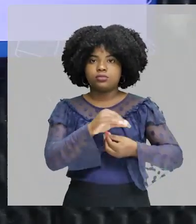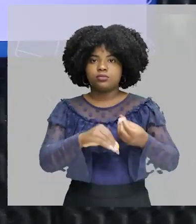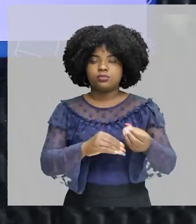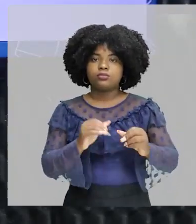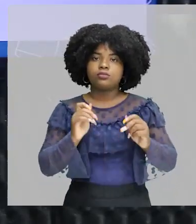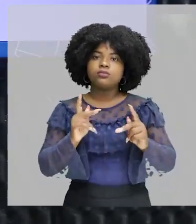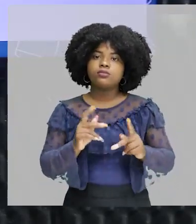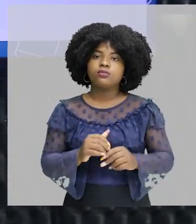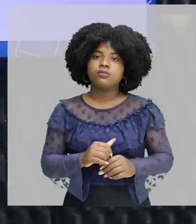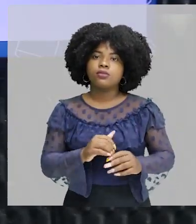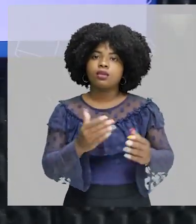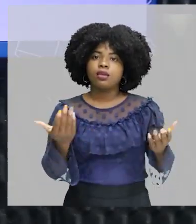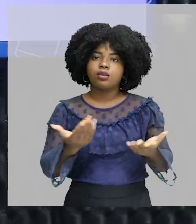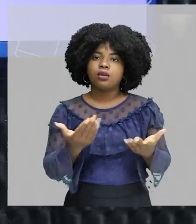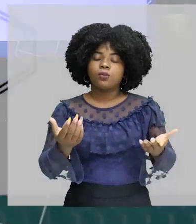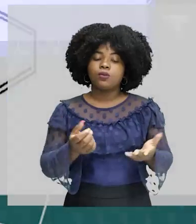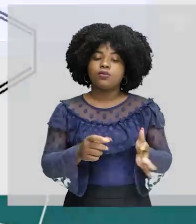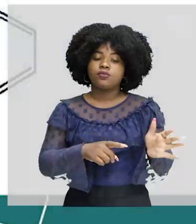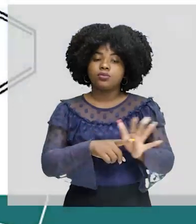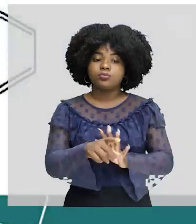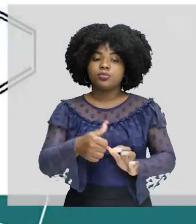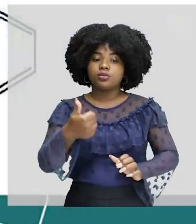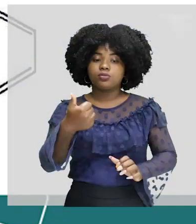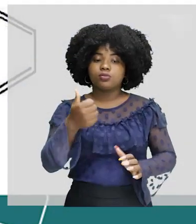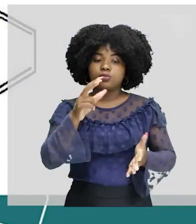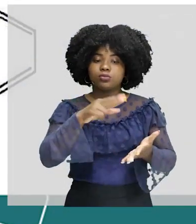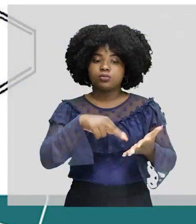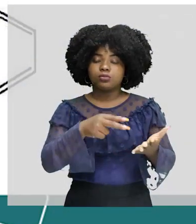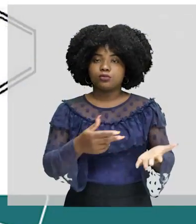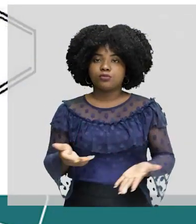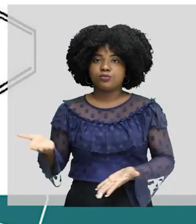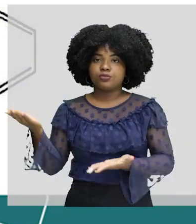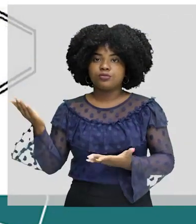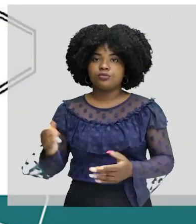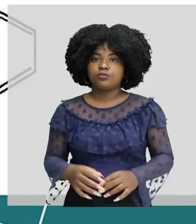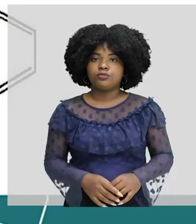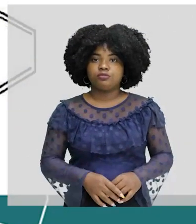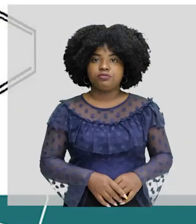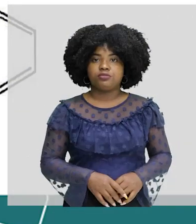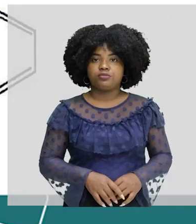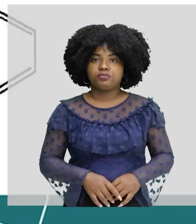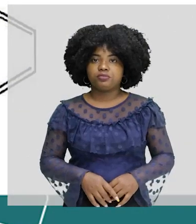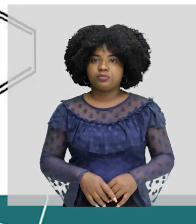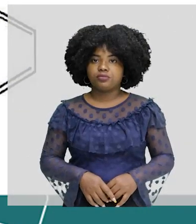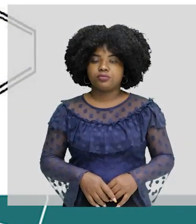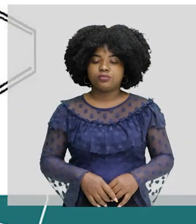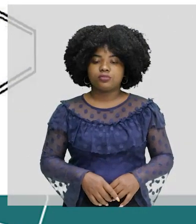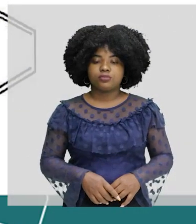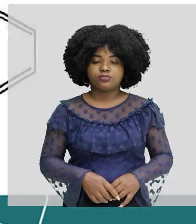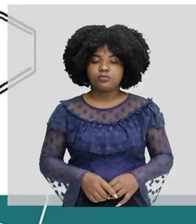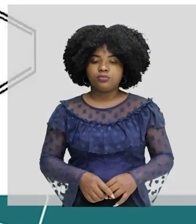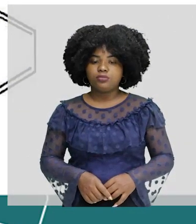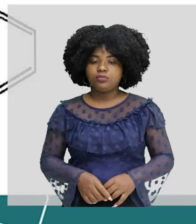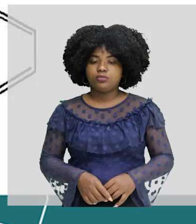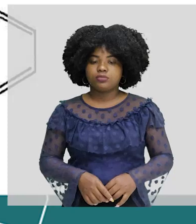vamos às questões. Ó, primeira, segundo a opinião de alguns